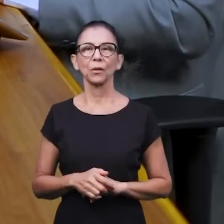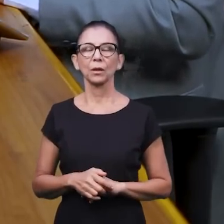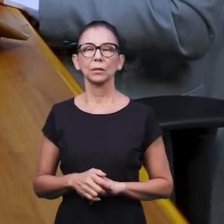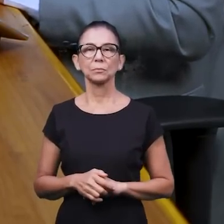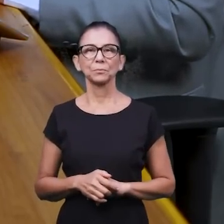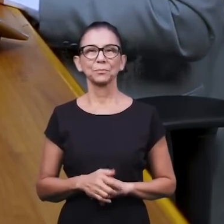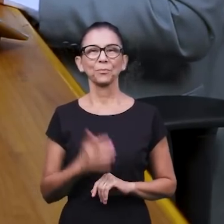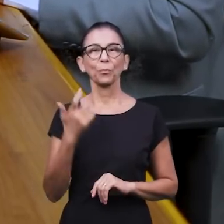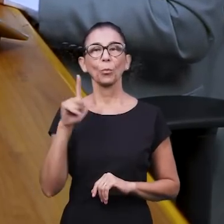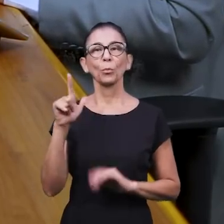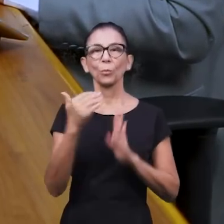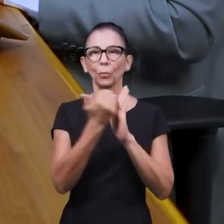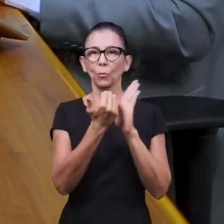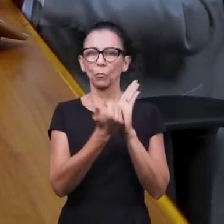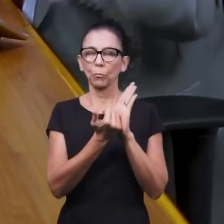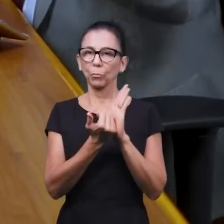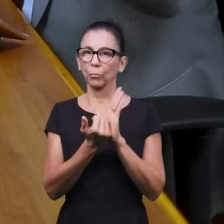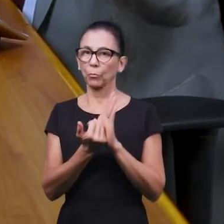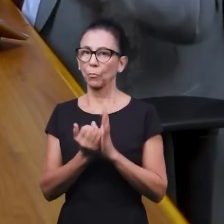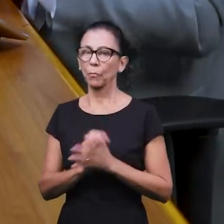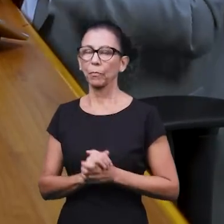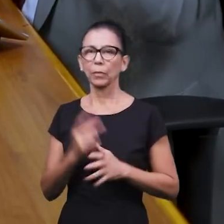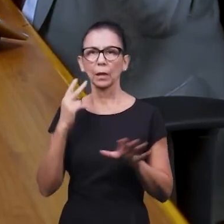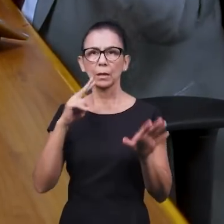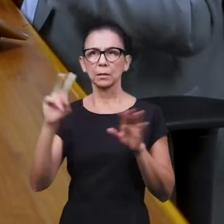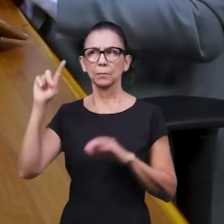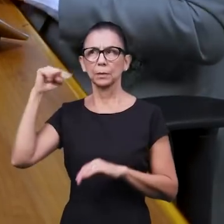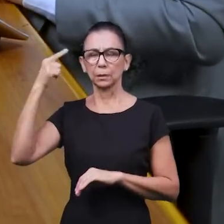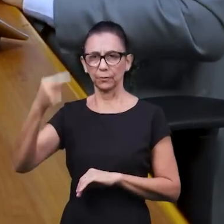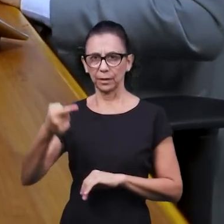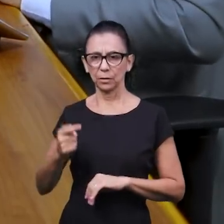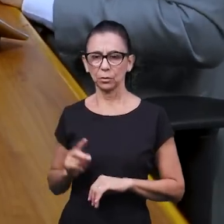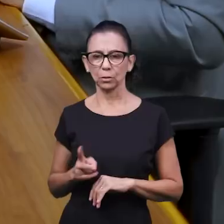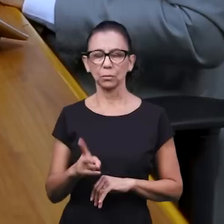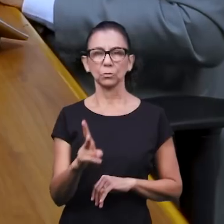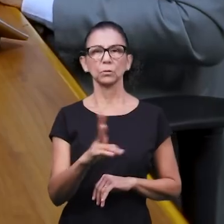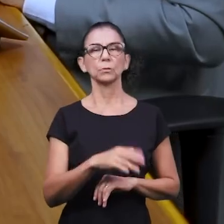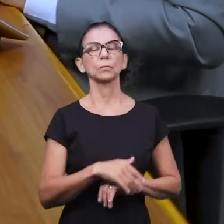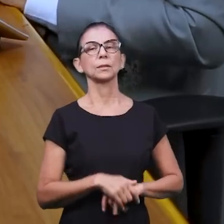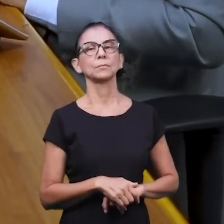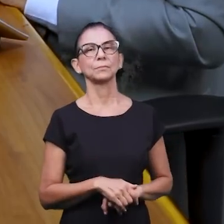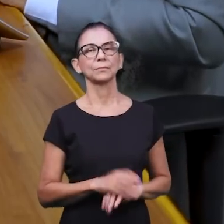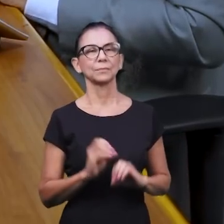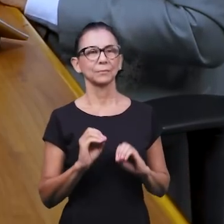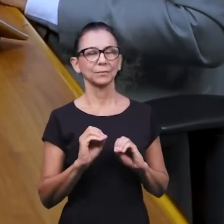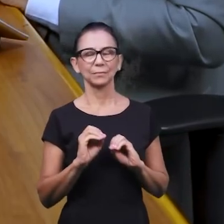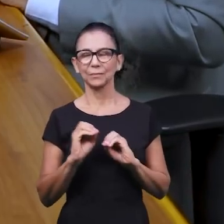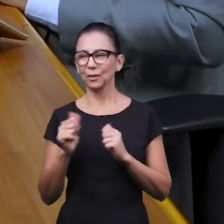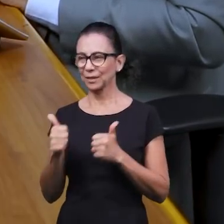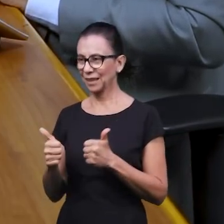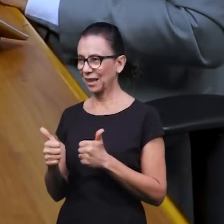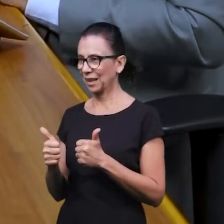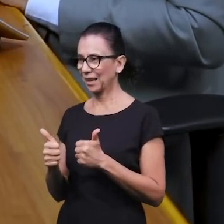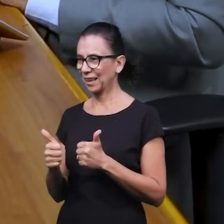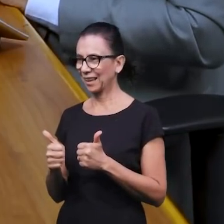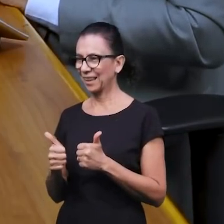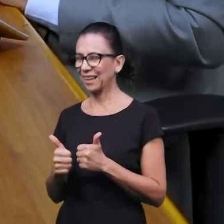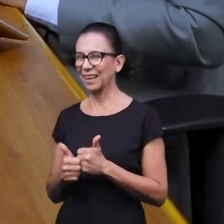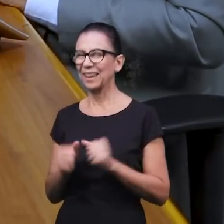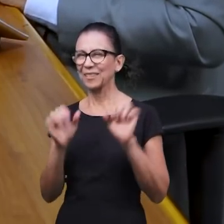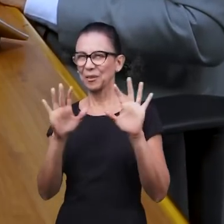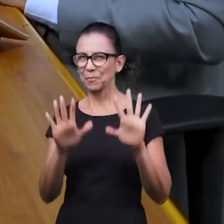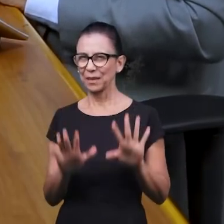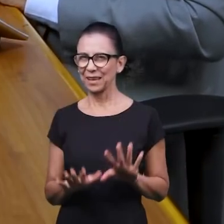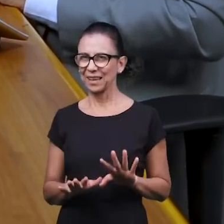Amém. Em mais edições do Conversas Bíblicas. Agora, na sequência, a partir da semana que vem, a gente continua esse trabalho. Tá bom? Temos alguns assuntos sobre família